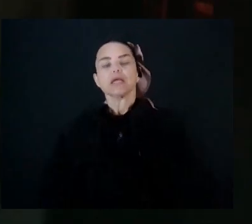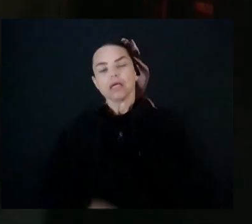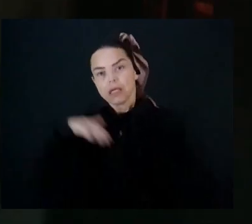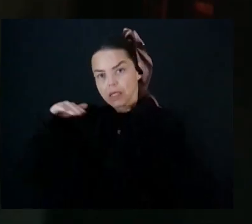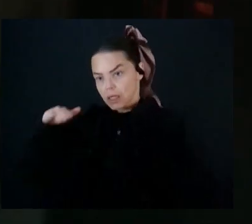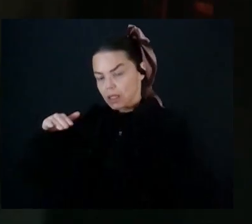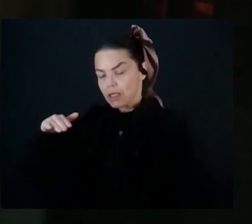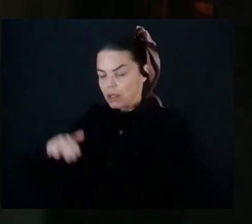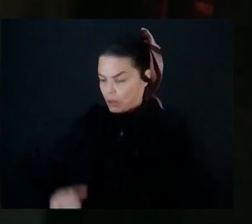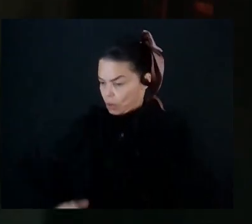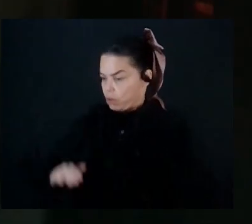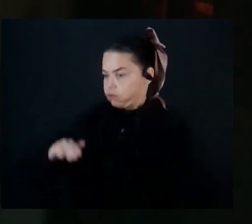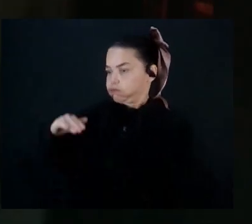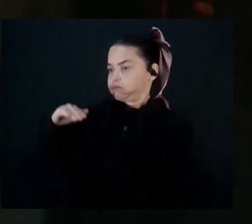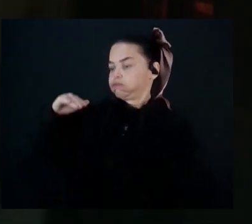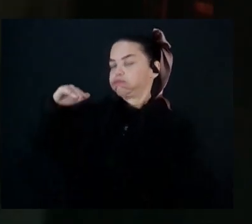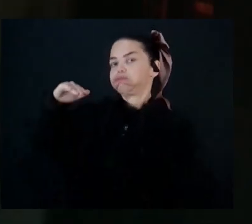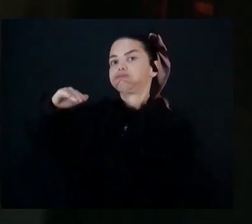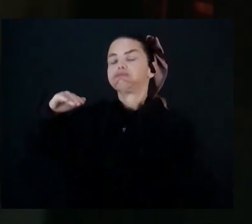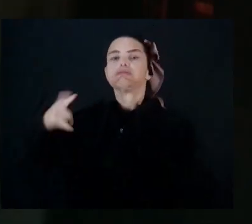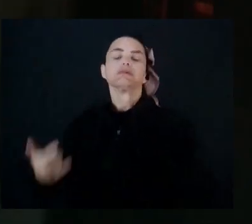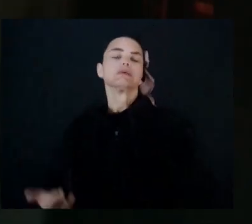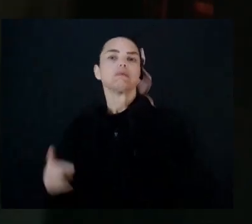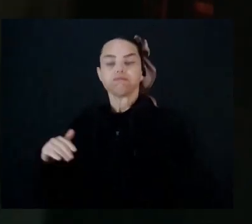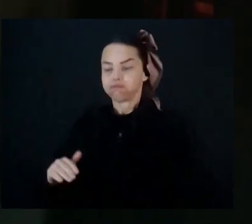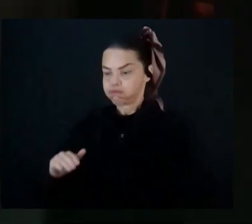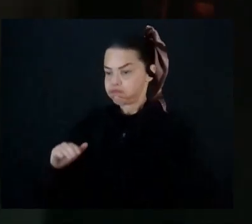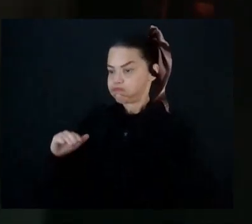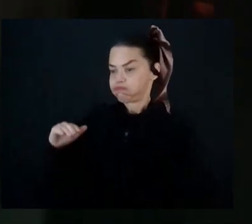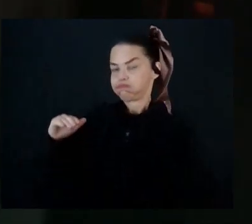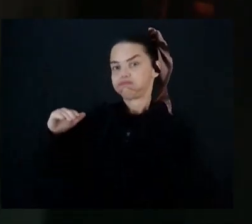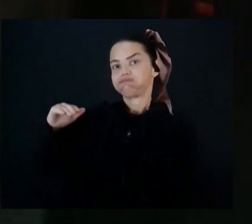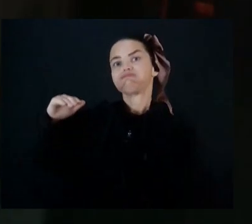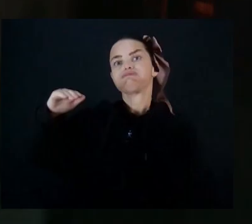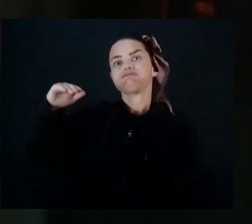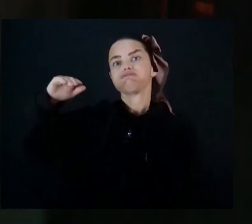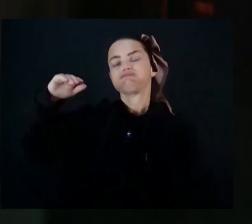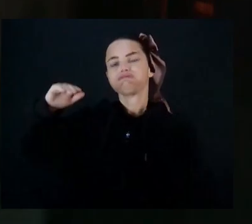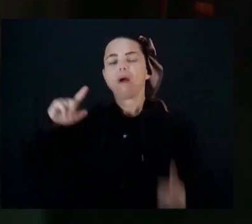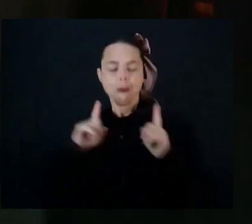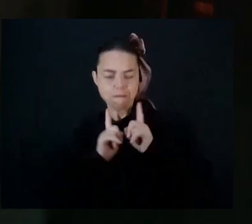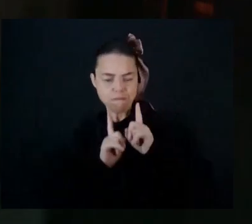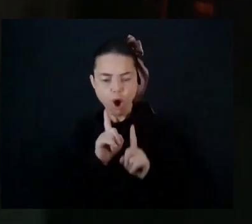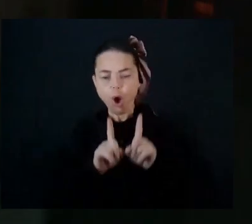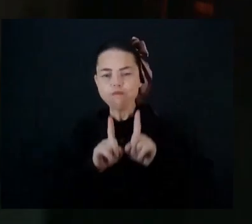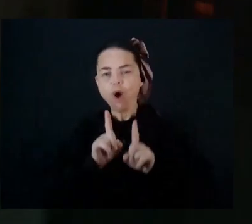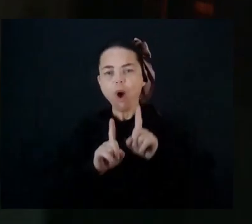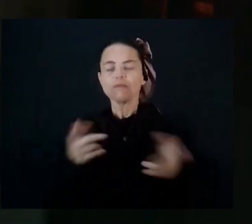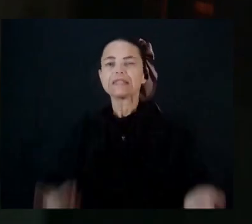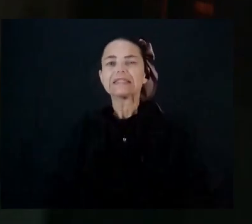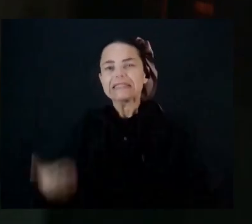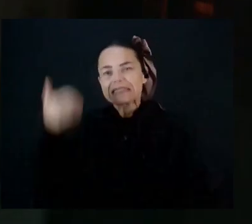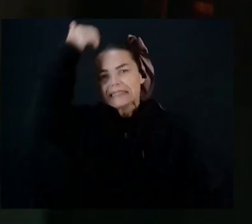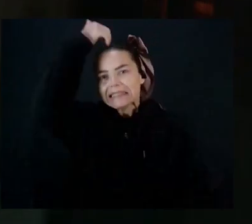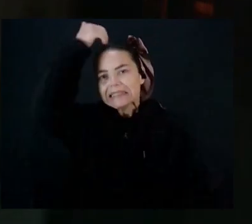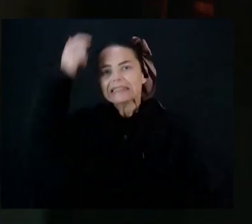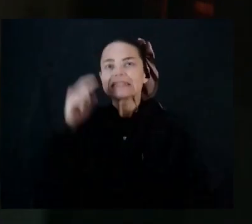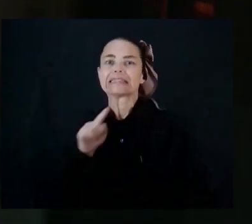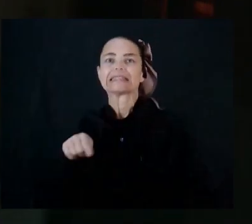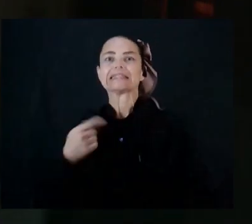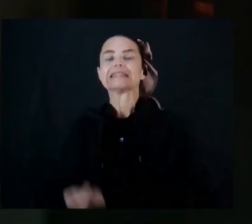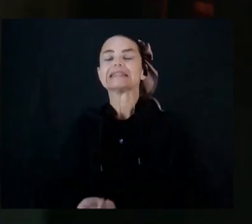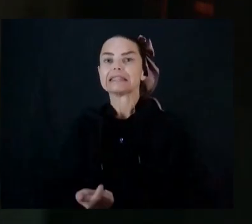a infância, e aí vai crescendo com essa situação. E a culpa, depois, quando essa pessoa já